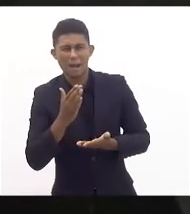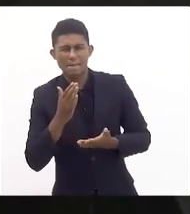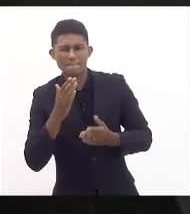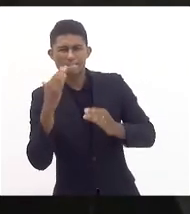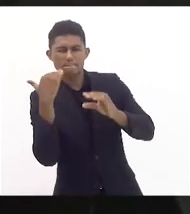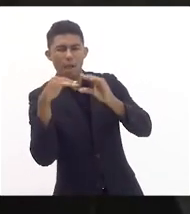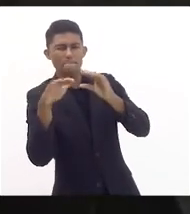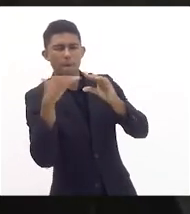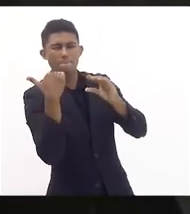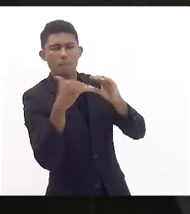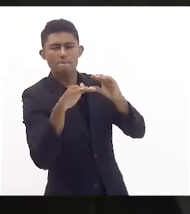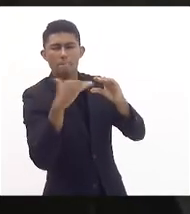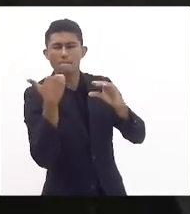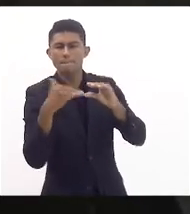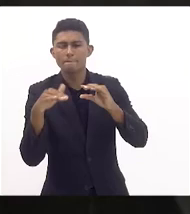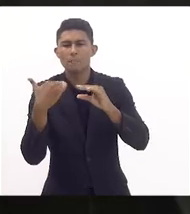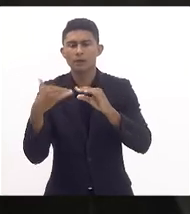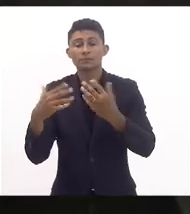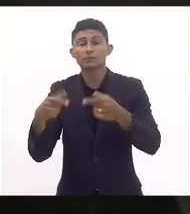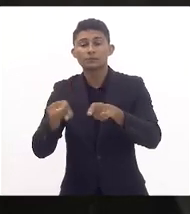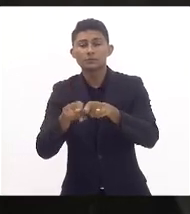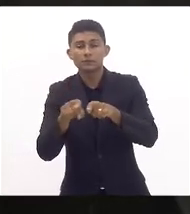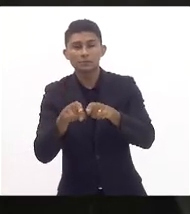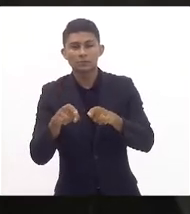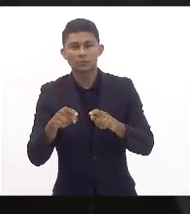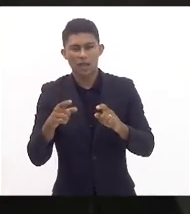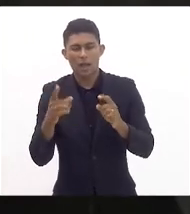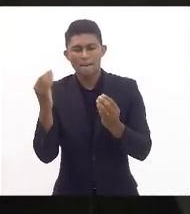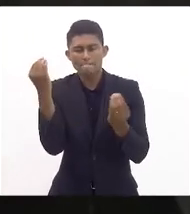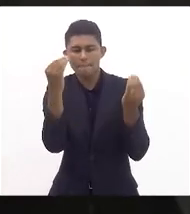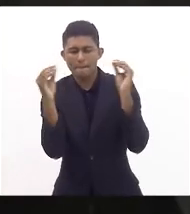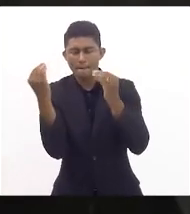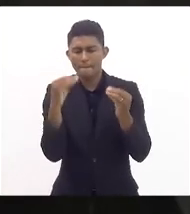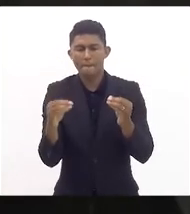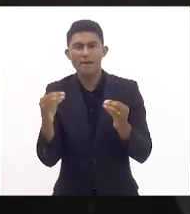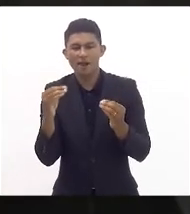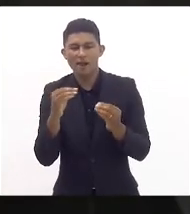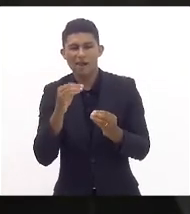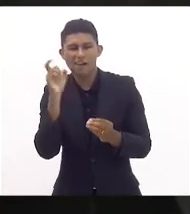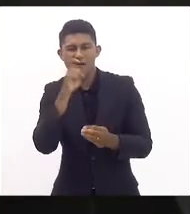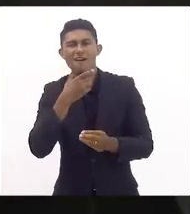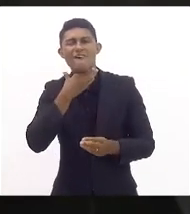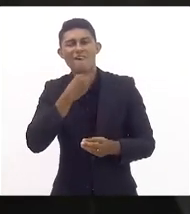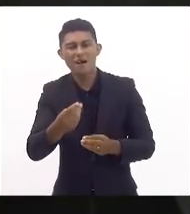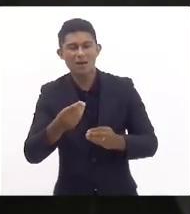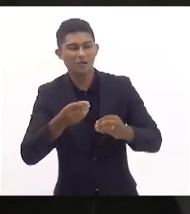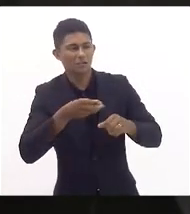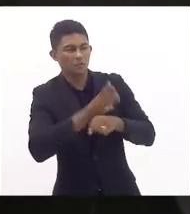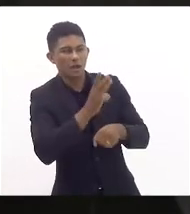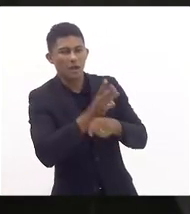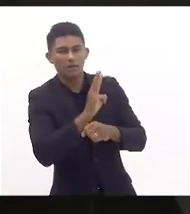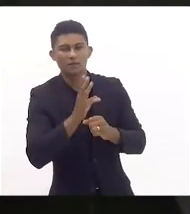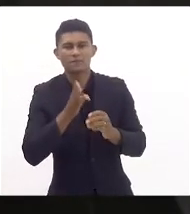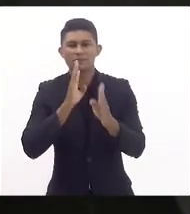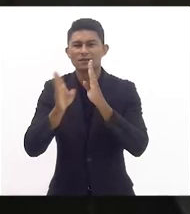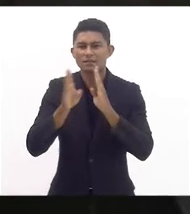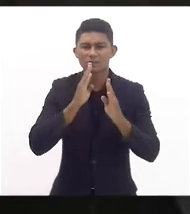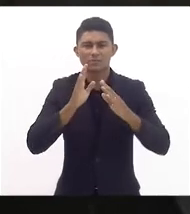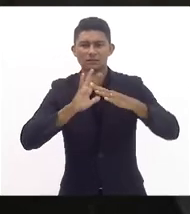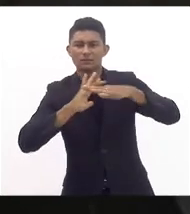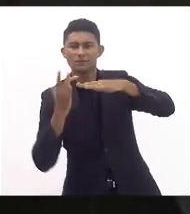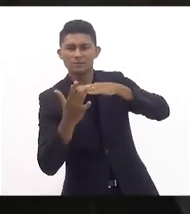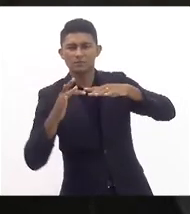de montagens dentro de WhatsApp, Facebook e outras redes, não é,